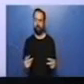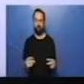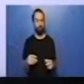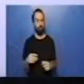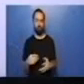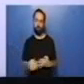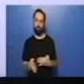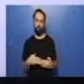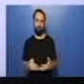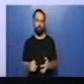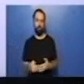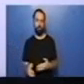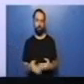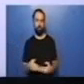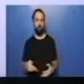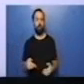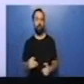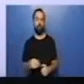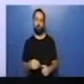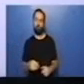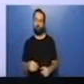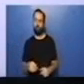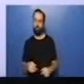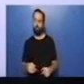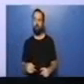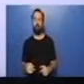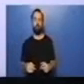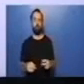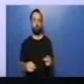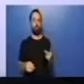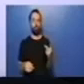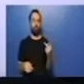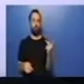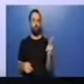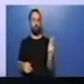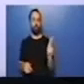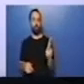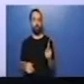interfere no sinal porque eu troquei os dois ao mesmo tempo de lado.